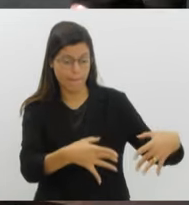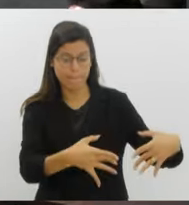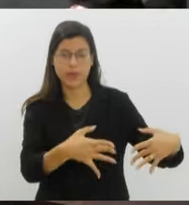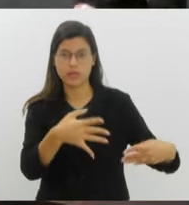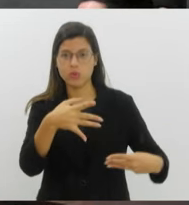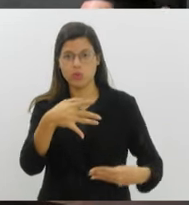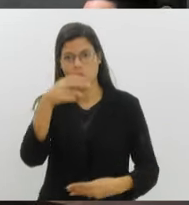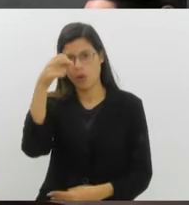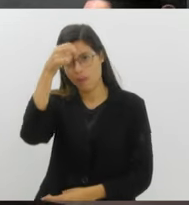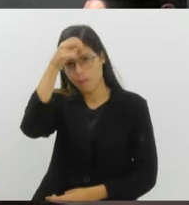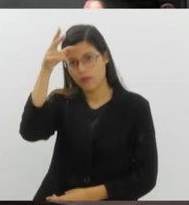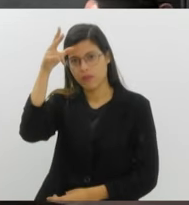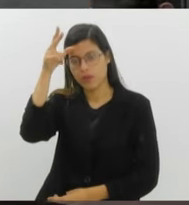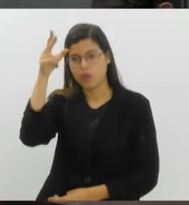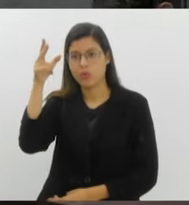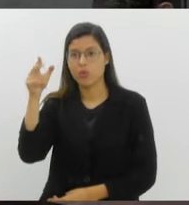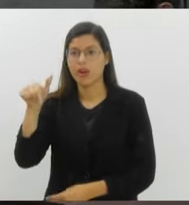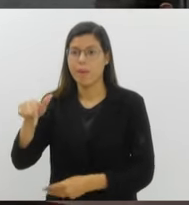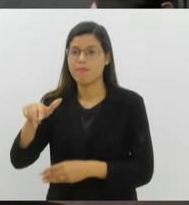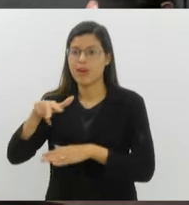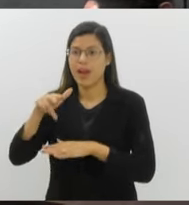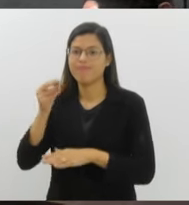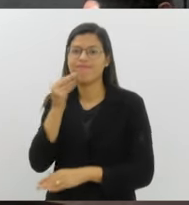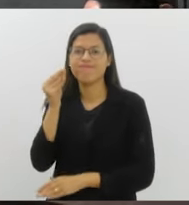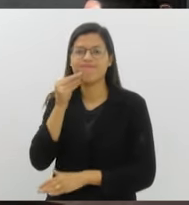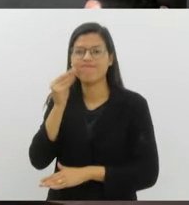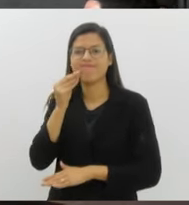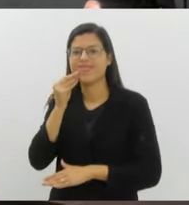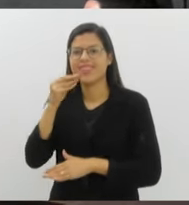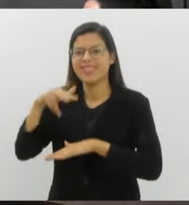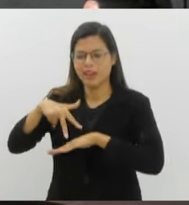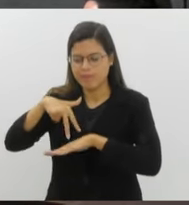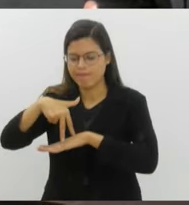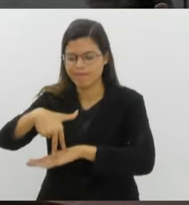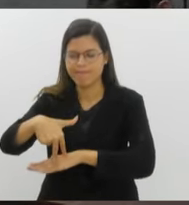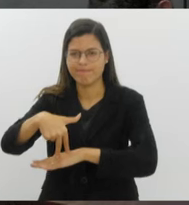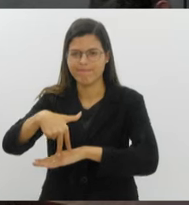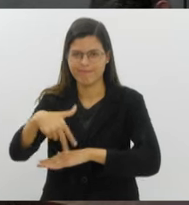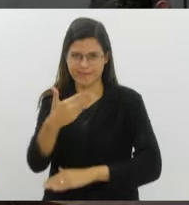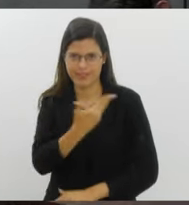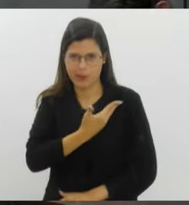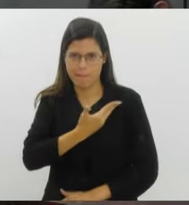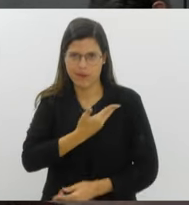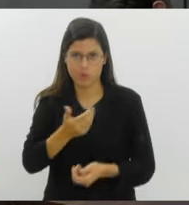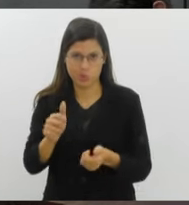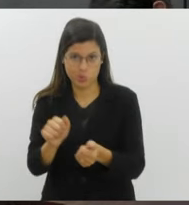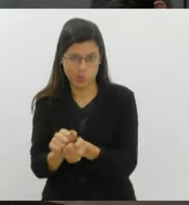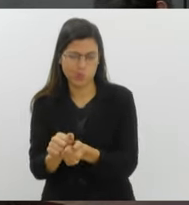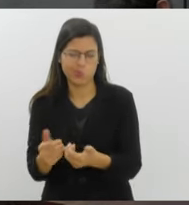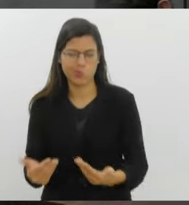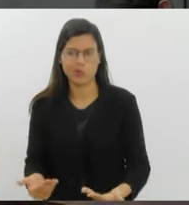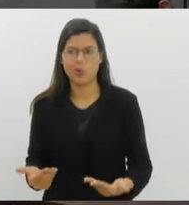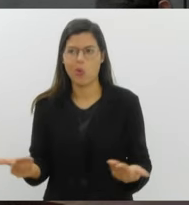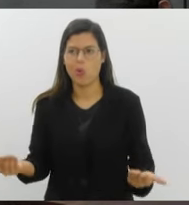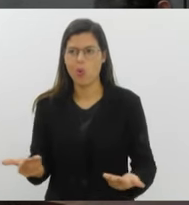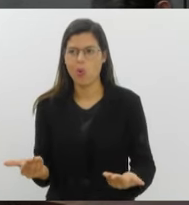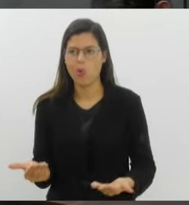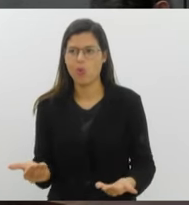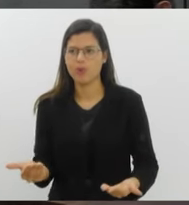de encarar essas feras aqui, ó, meus amigos queridos. E hoje a gente está